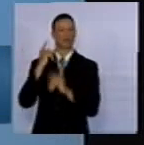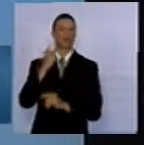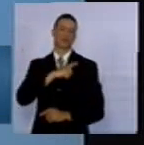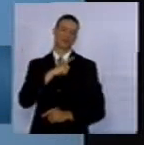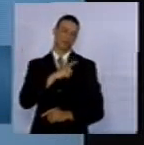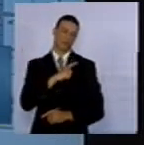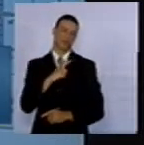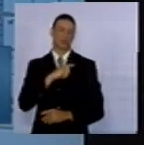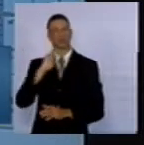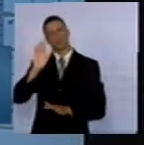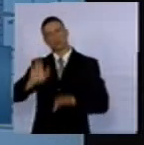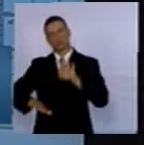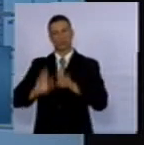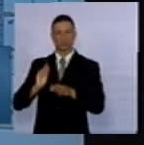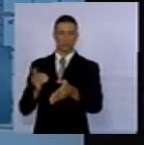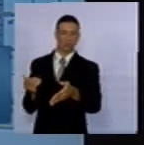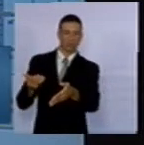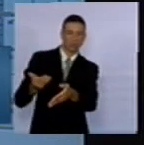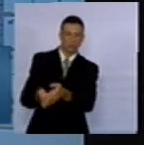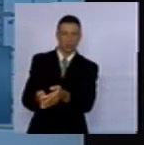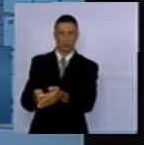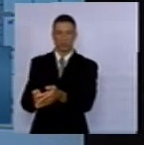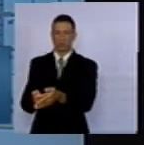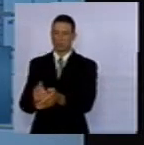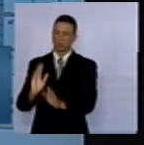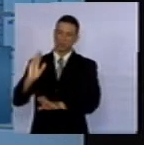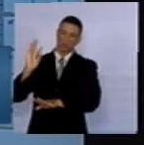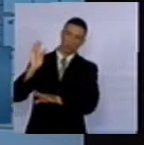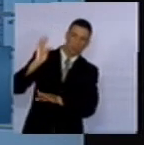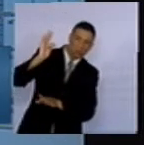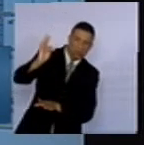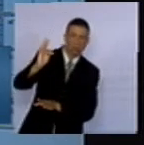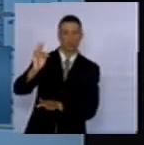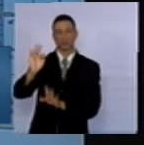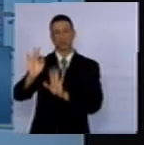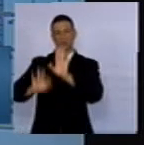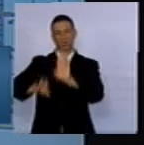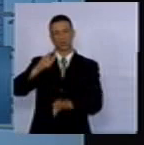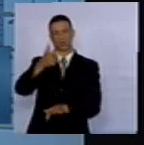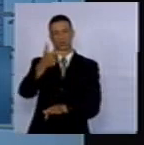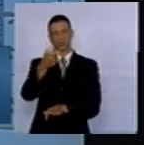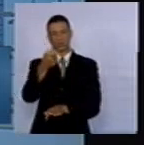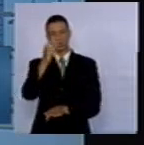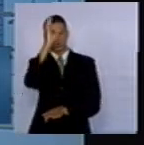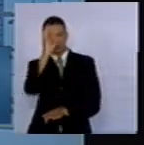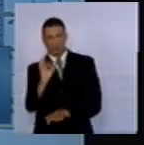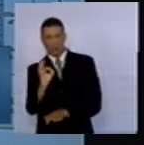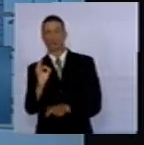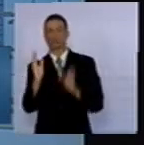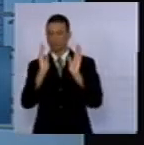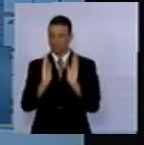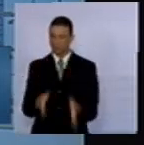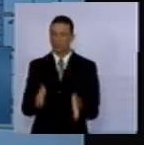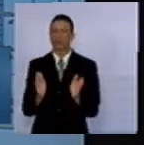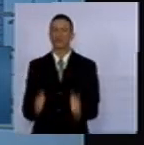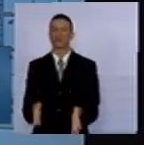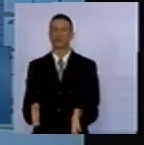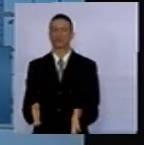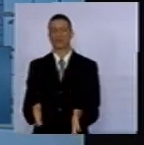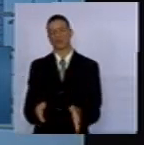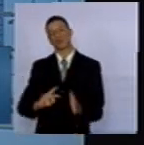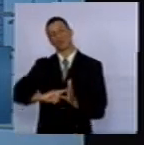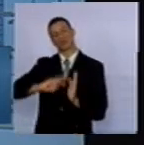deve muito rapidamente já chegou a 20% dos lados O que significa dizer